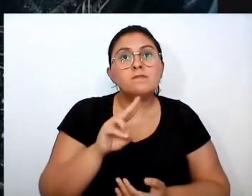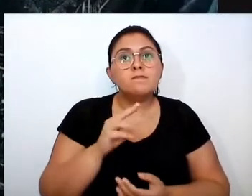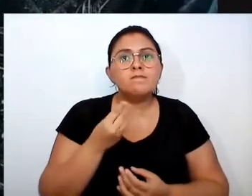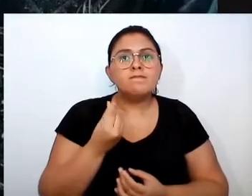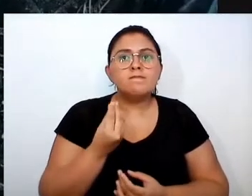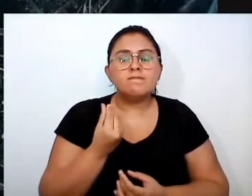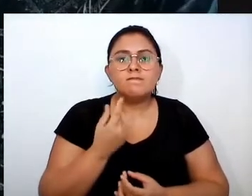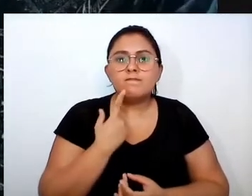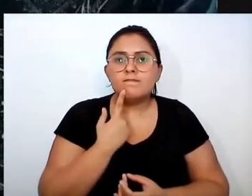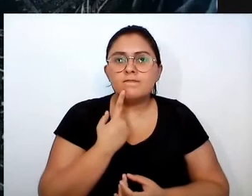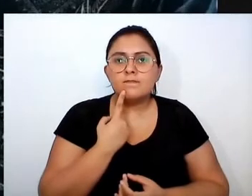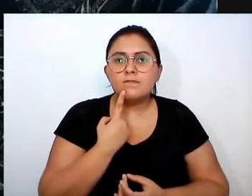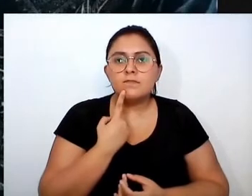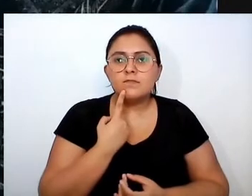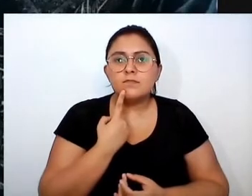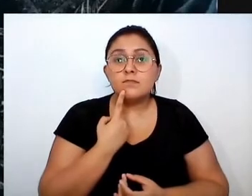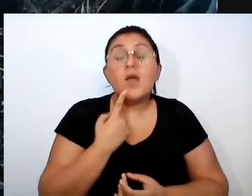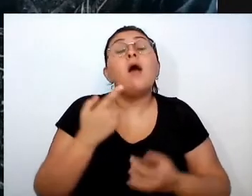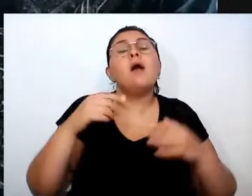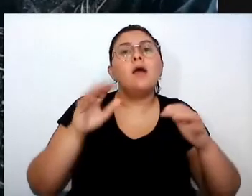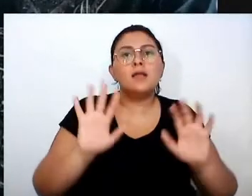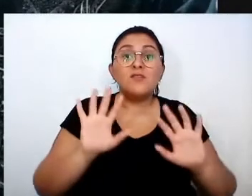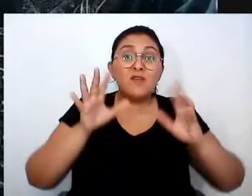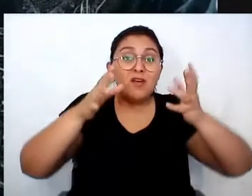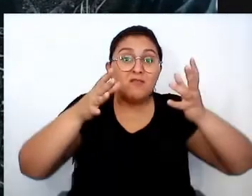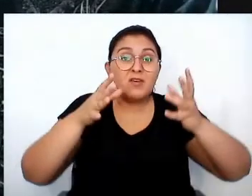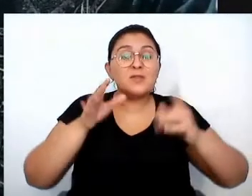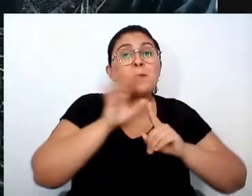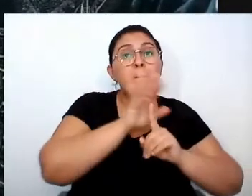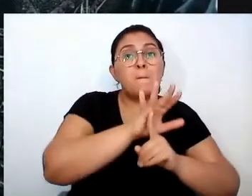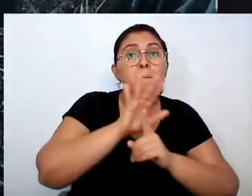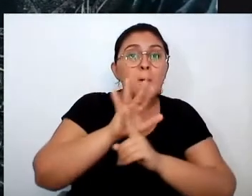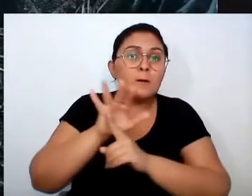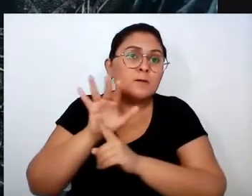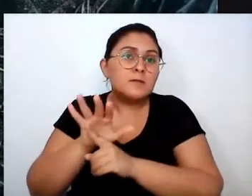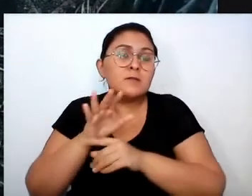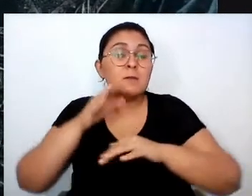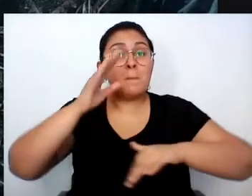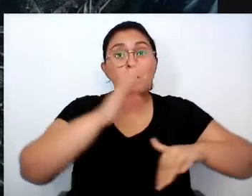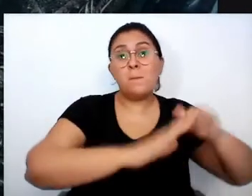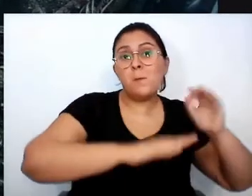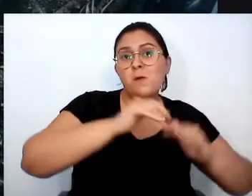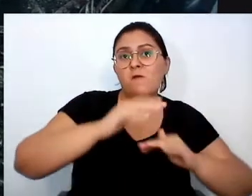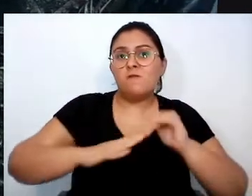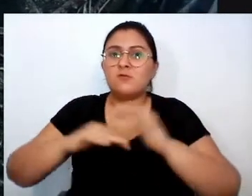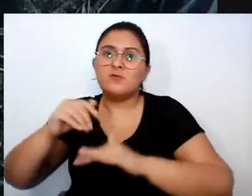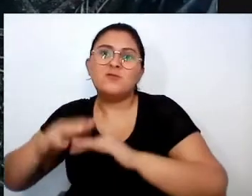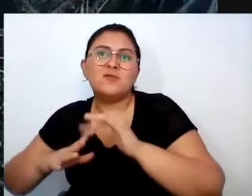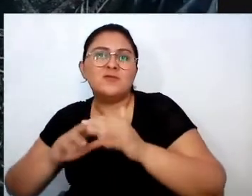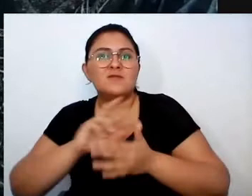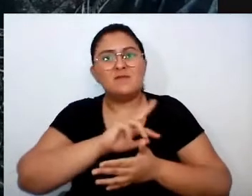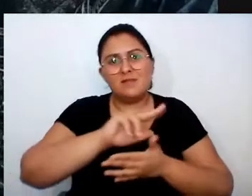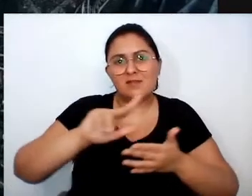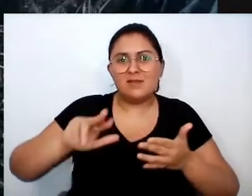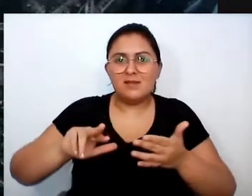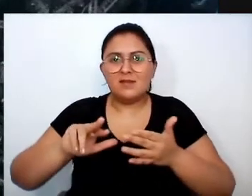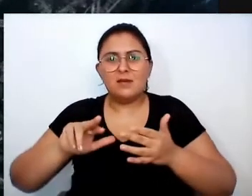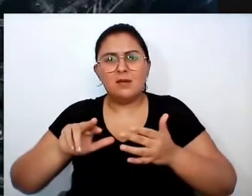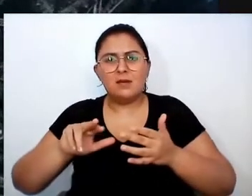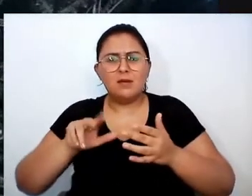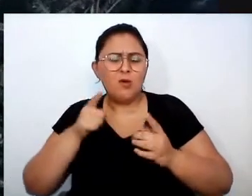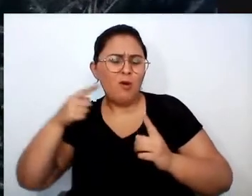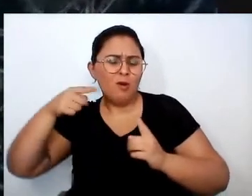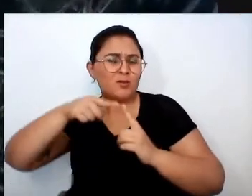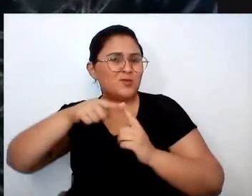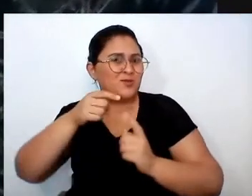agora não me vem o nome, mas que amostra de profissões, que você Sim, vai para sim. a universidade para